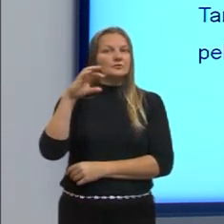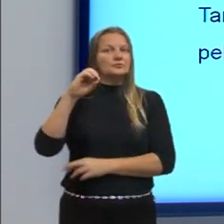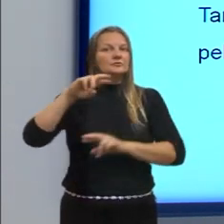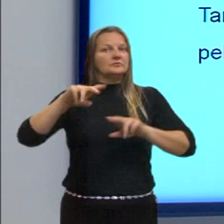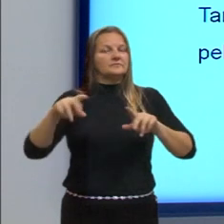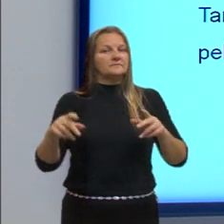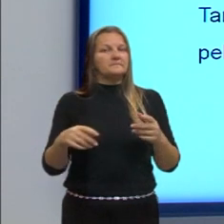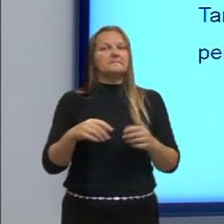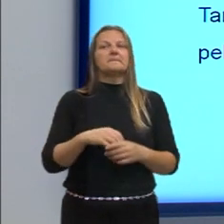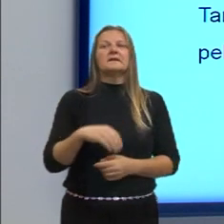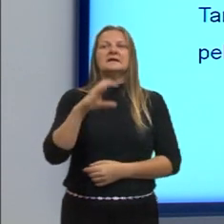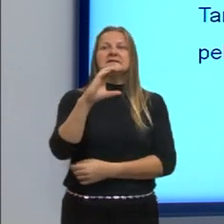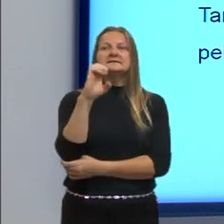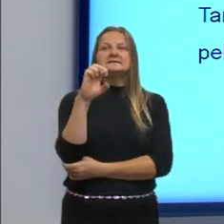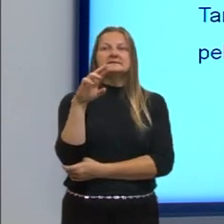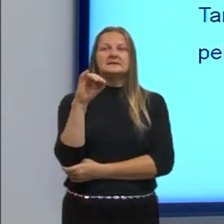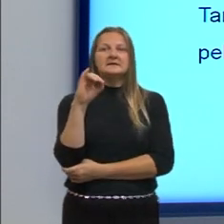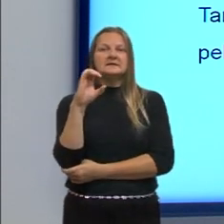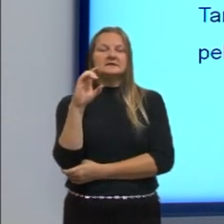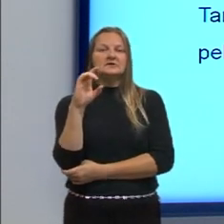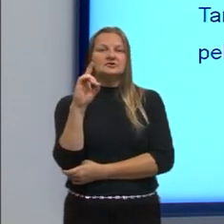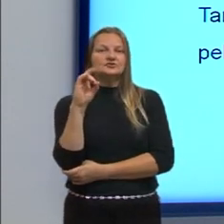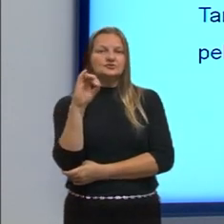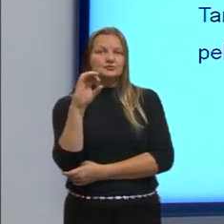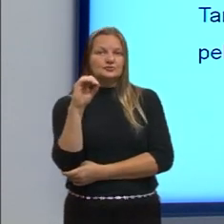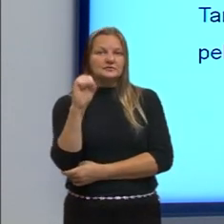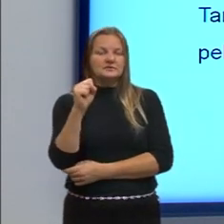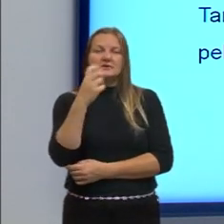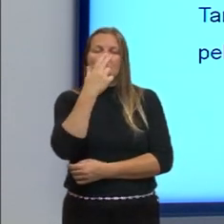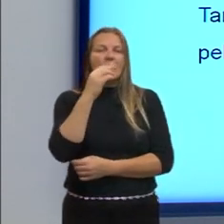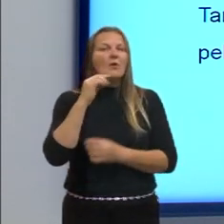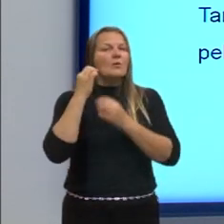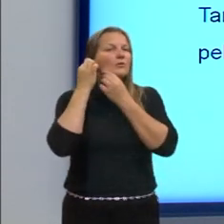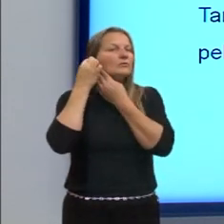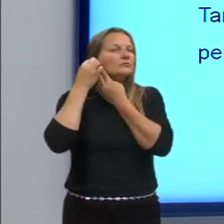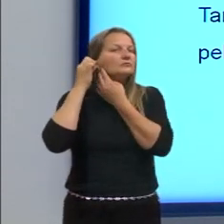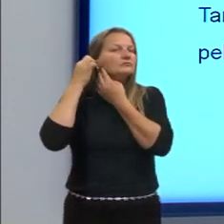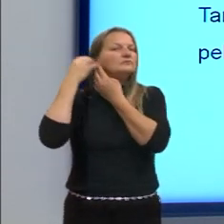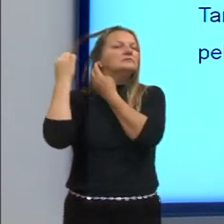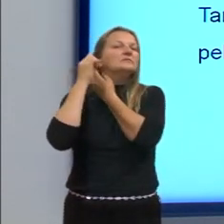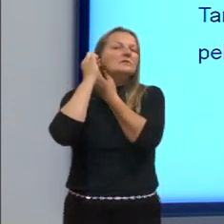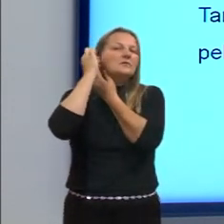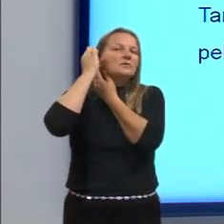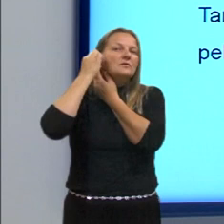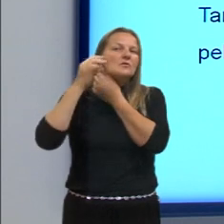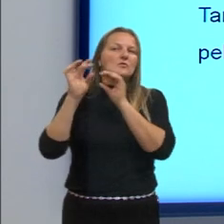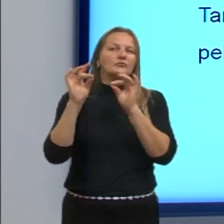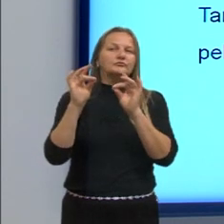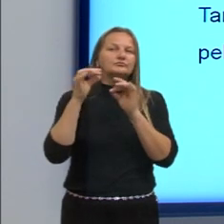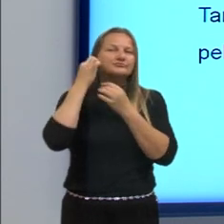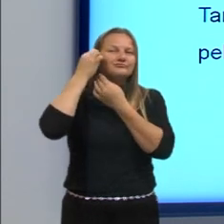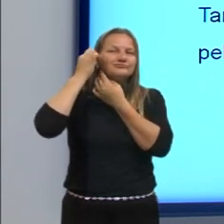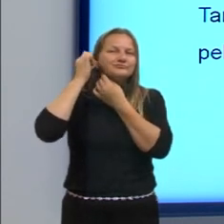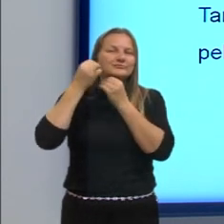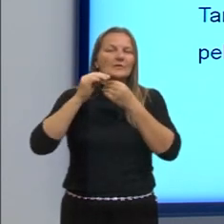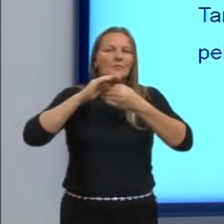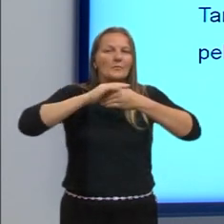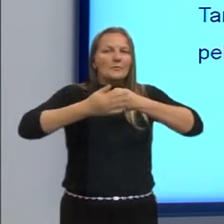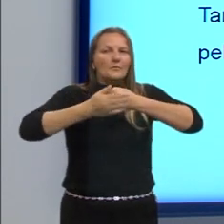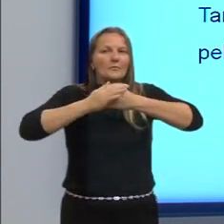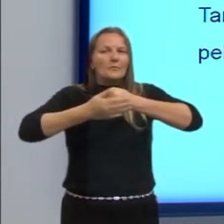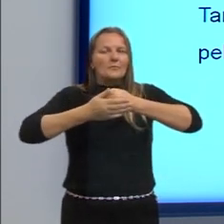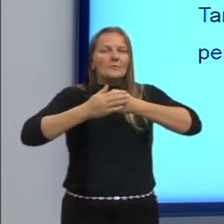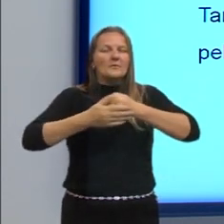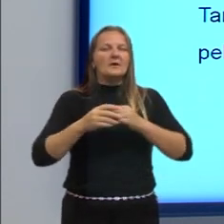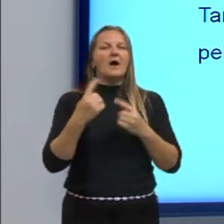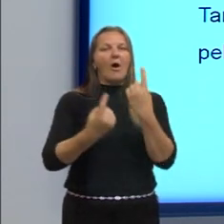é aqueles lipídios que tem a características de cera né como a cera do ouvido que serve como um protetor na impermeabilizante também tem alguns